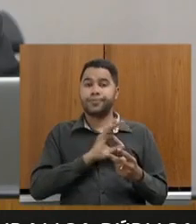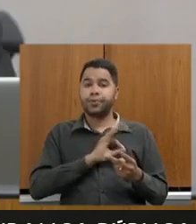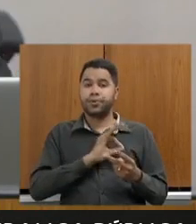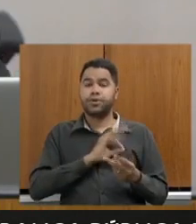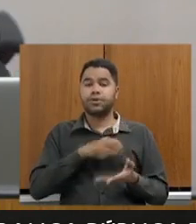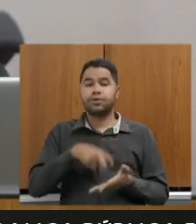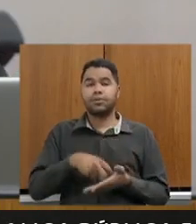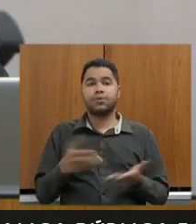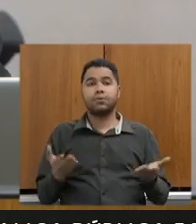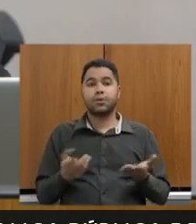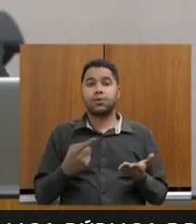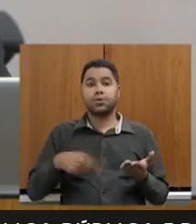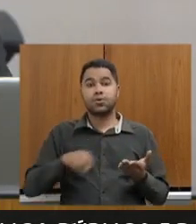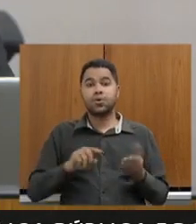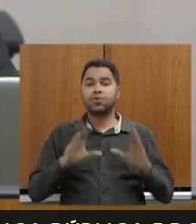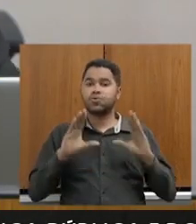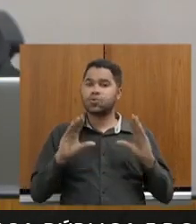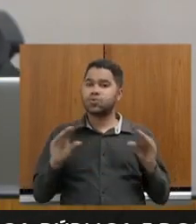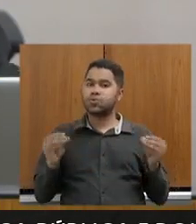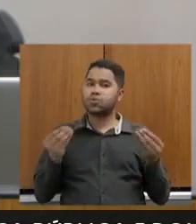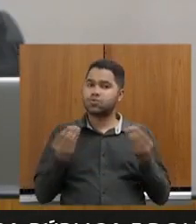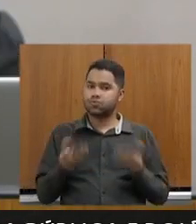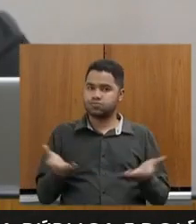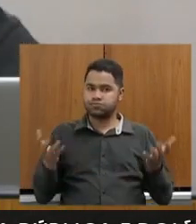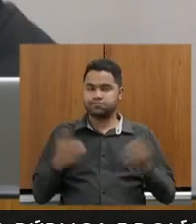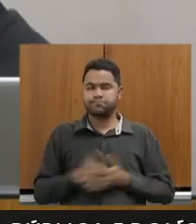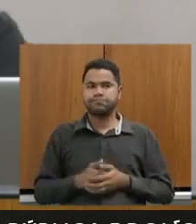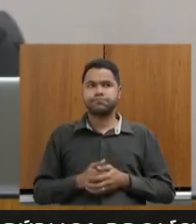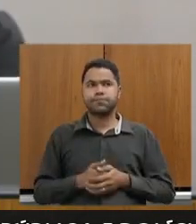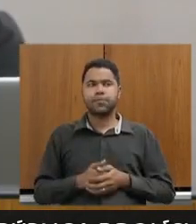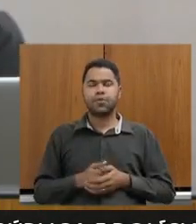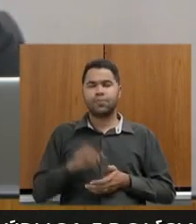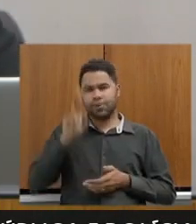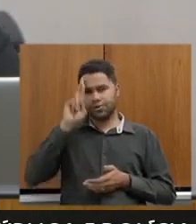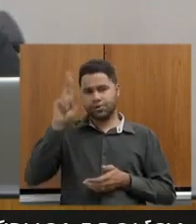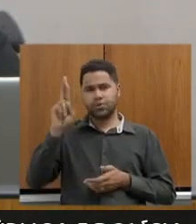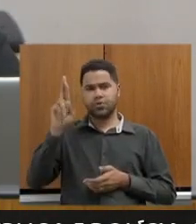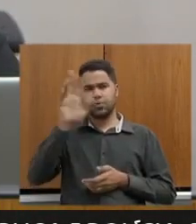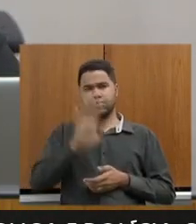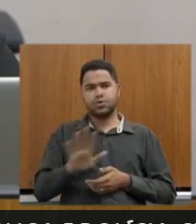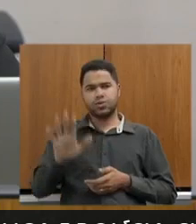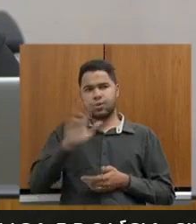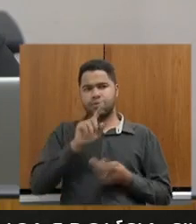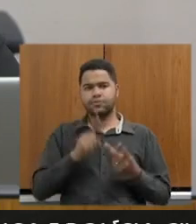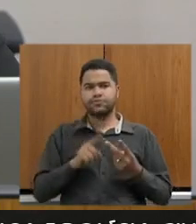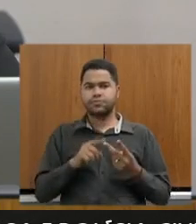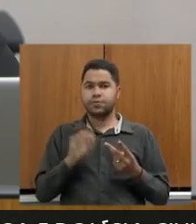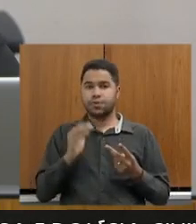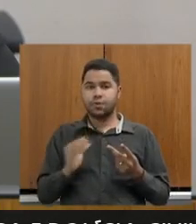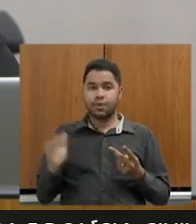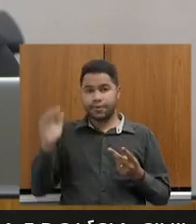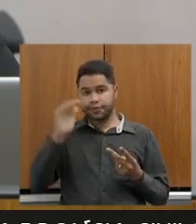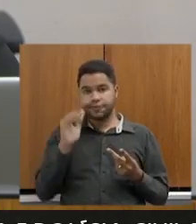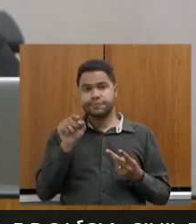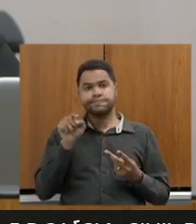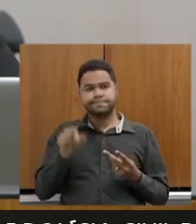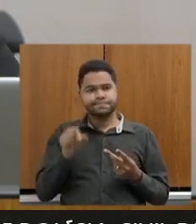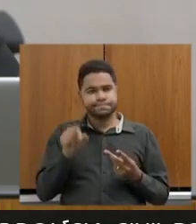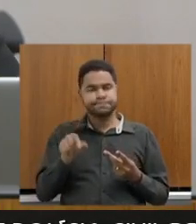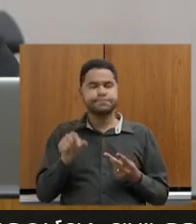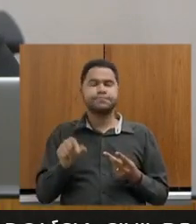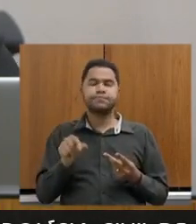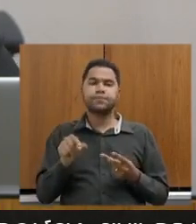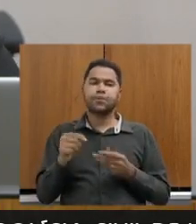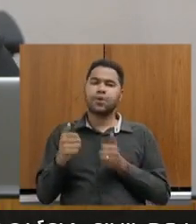penal Mas agora nós queremos dar um conforto eu fui abordado pelo diretor-geral pelo superintendente Olá que